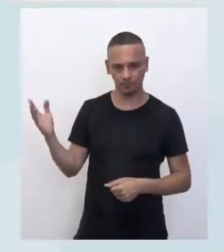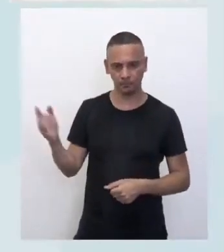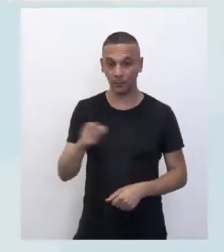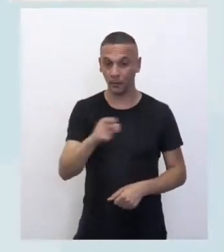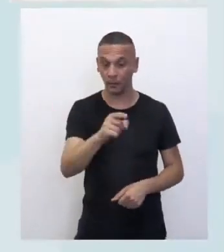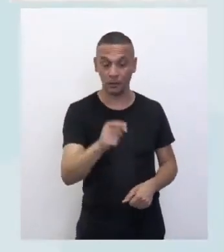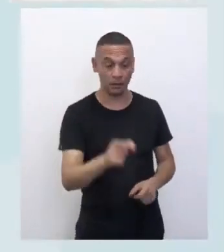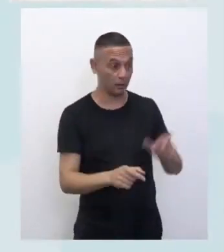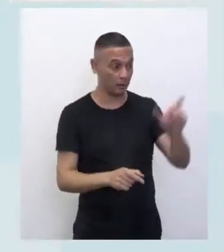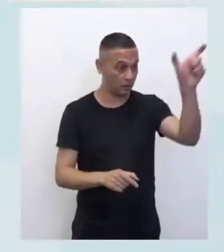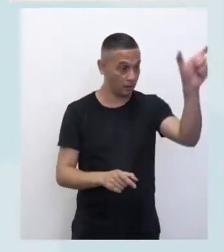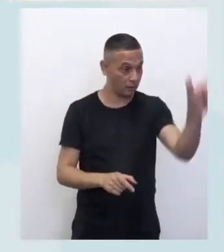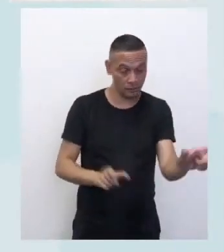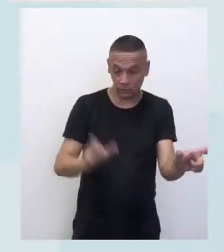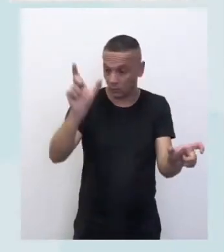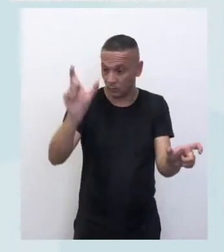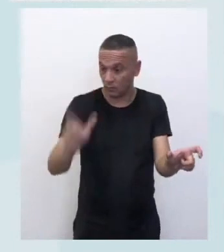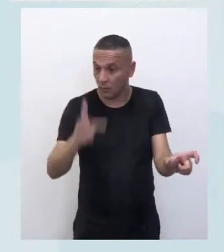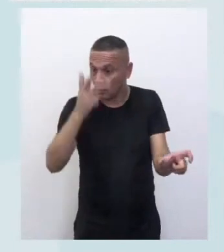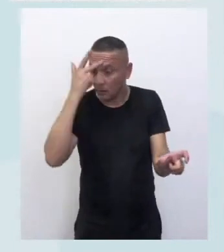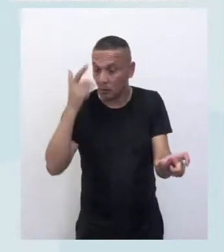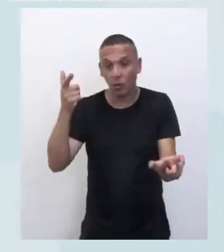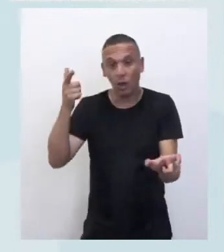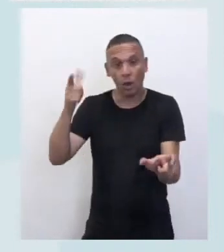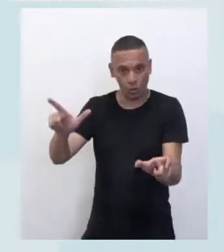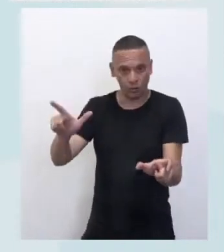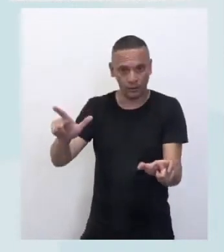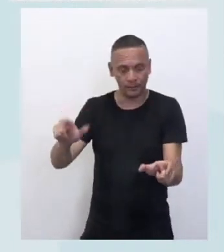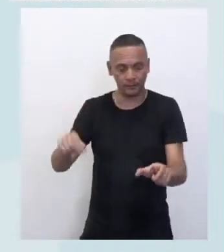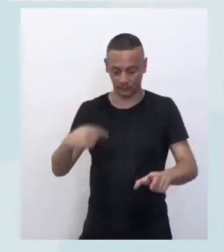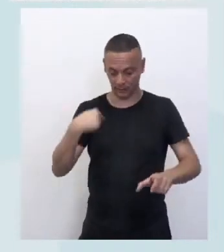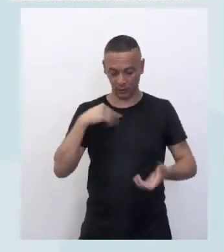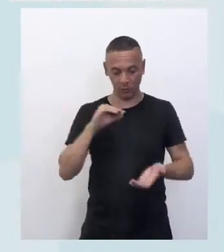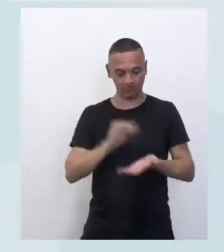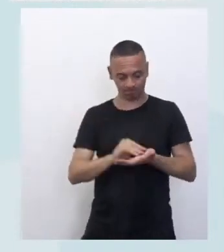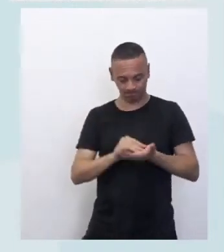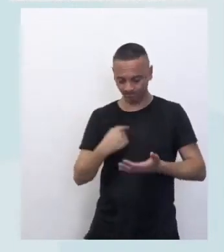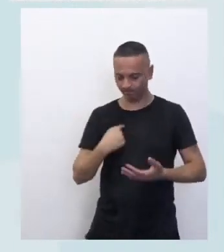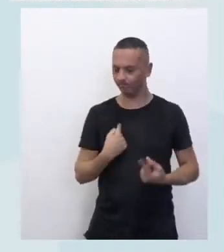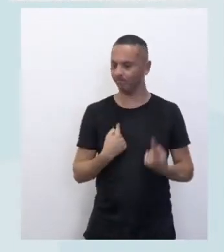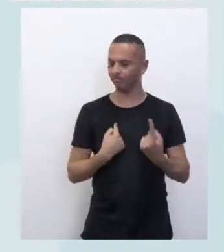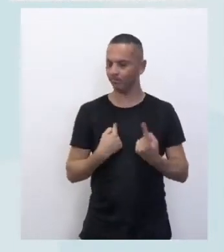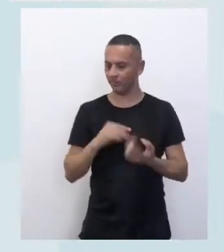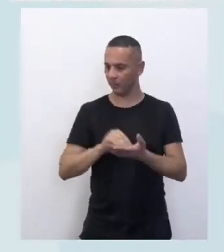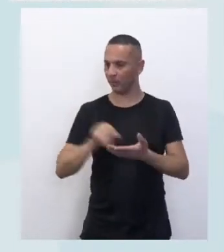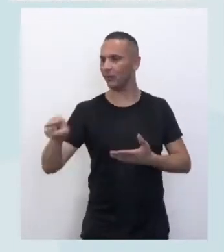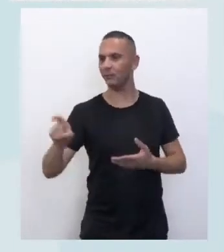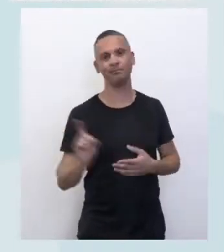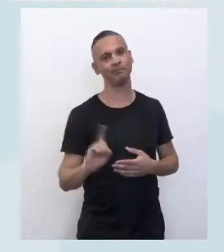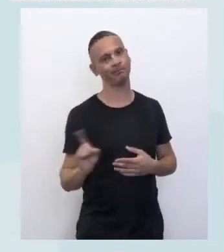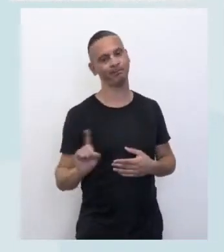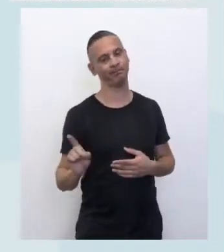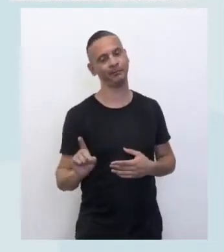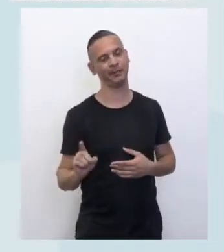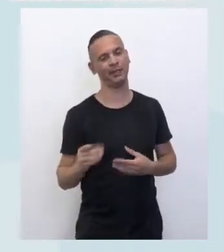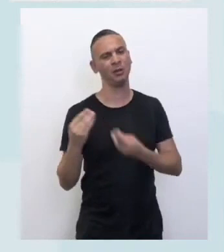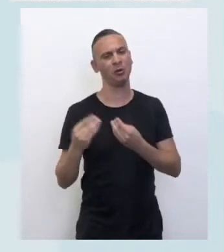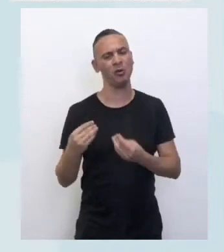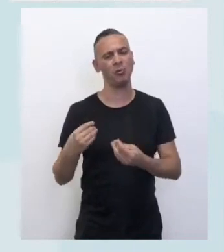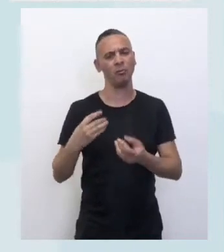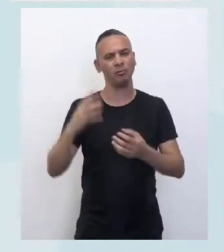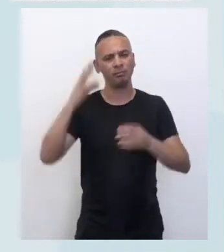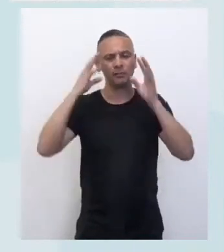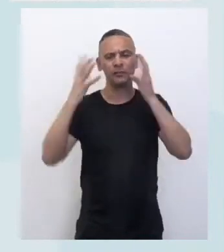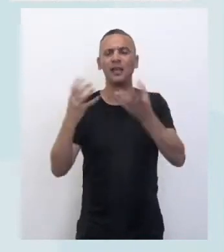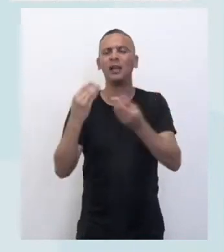outras pessoas caso faltasse a você aquilo que falta a elas? Não vai ser possível a gente fazer esse momento de interação aqui no chat,